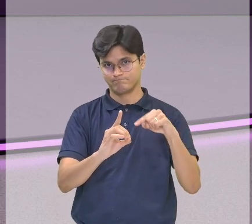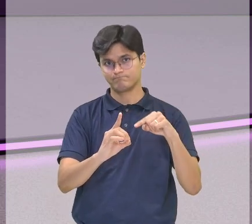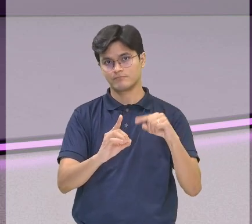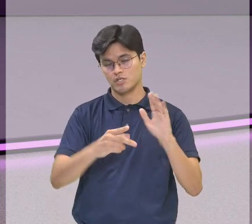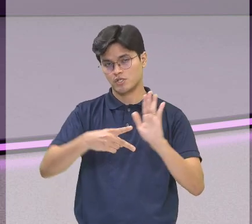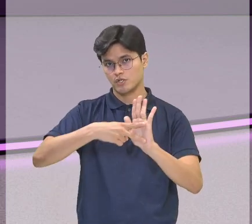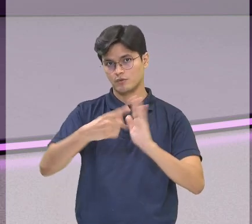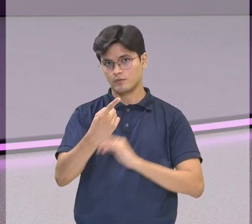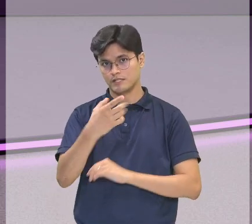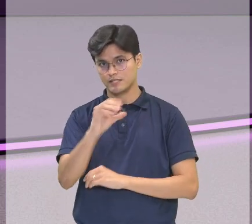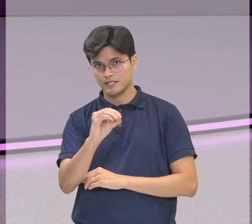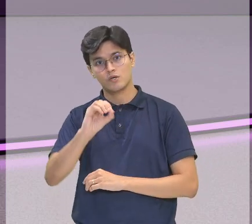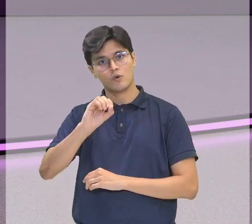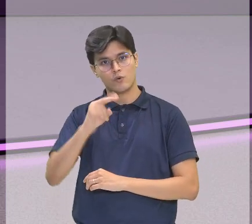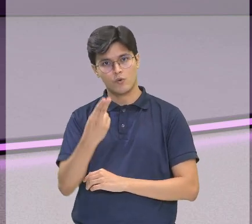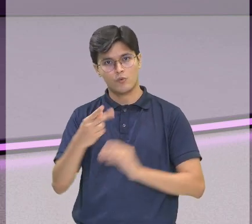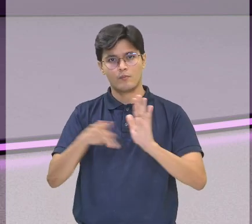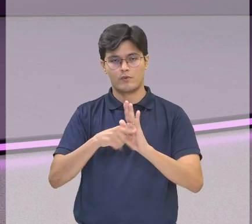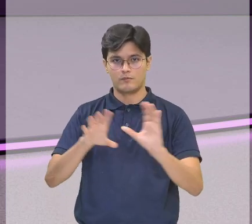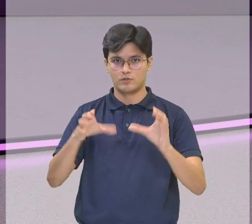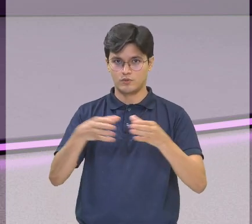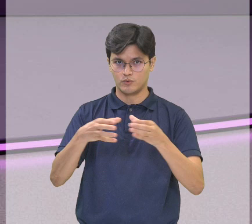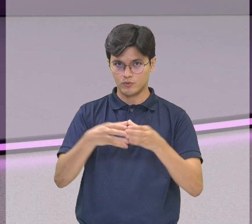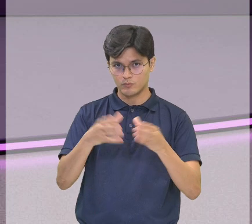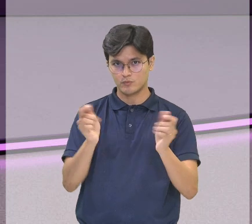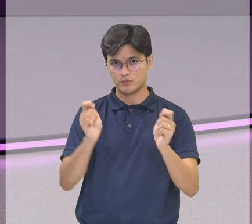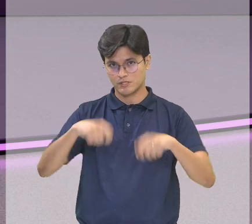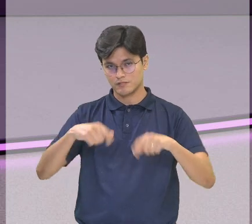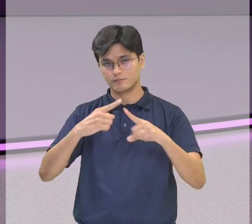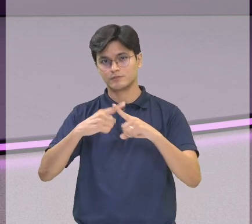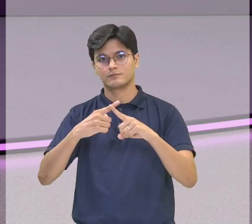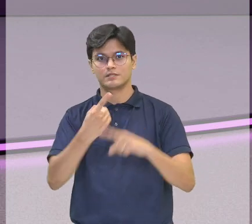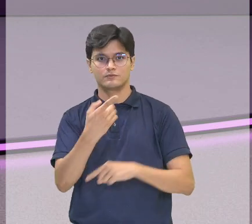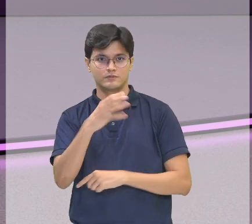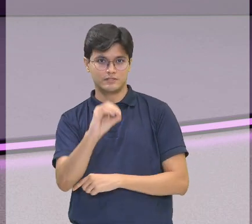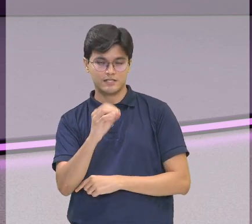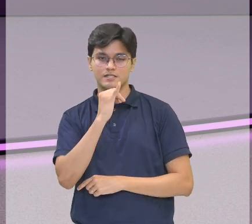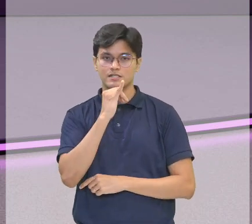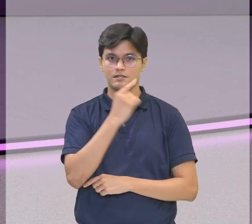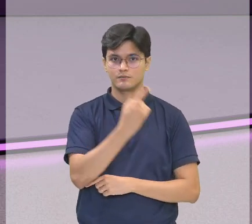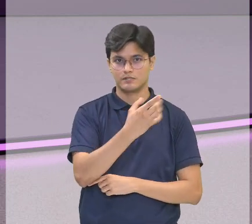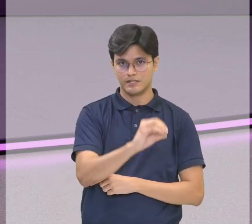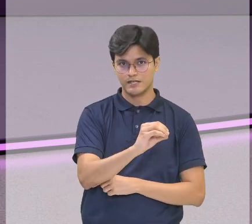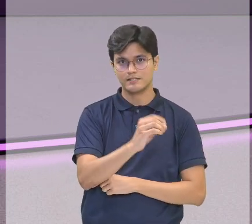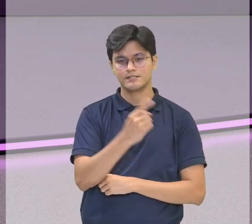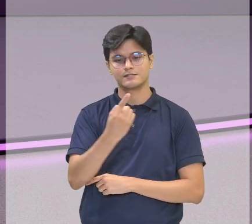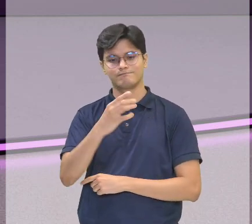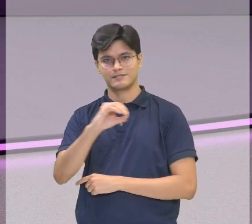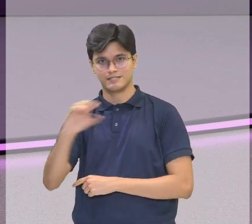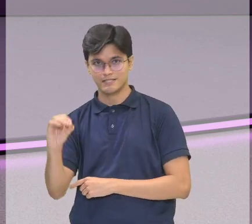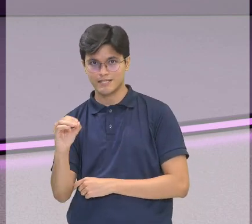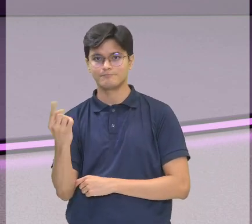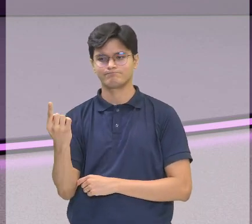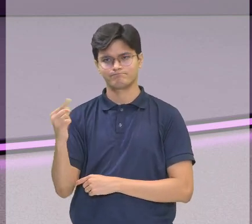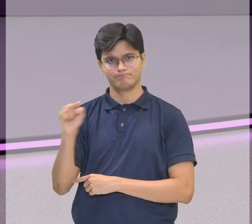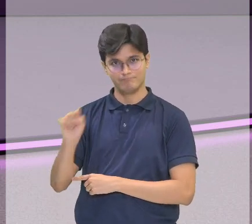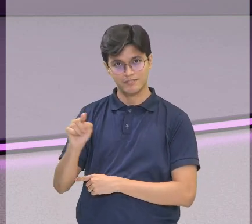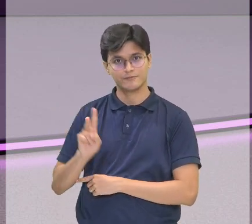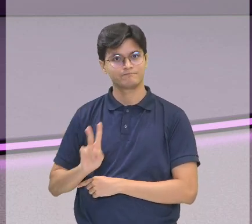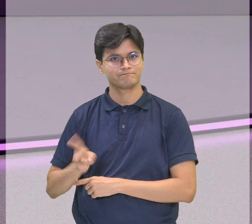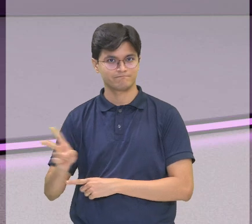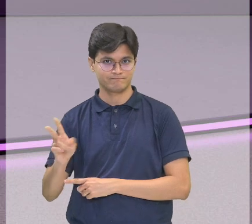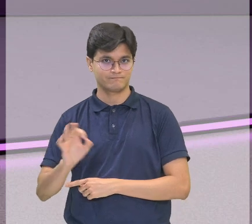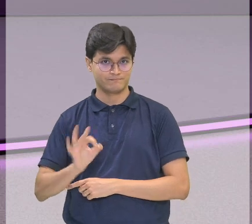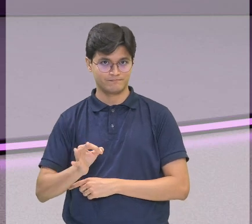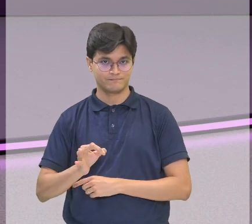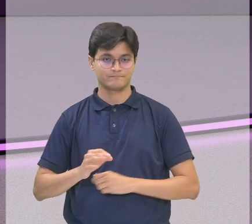ou múltiplos de 10, né? Então, por exemplo, 10, 100, 1000 e assim sucessivamente, beleza? Então,